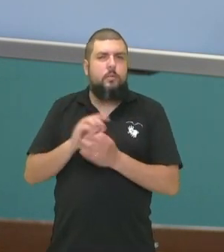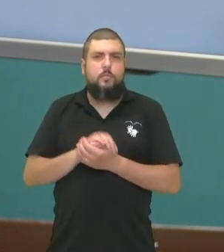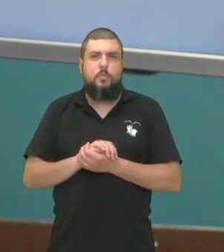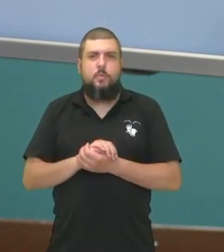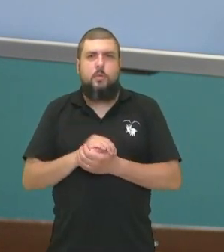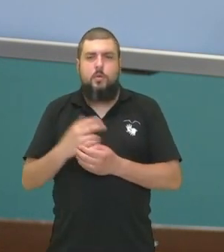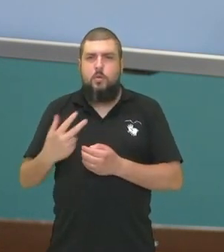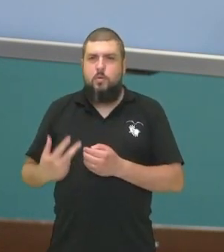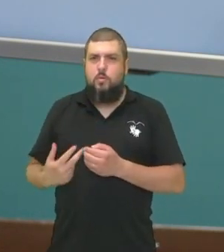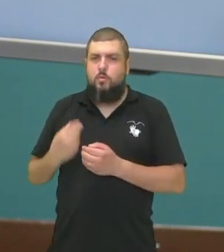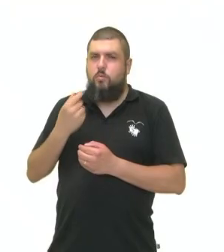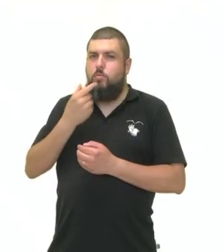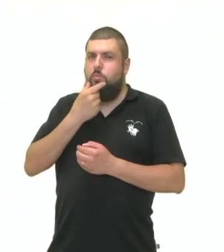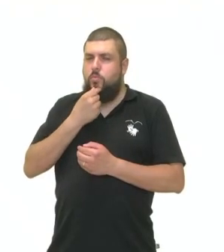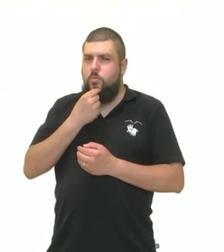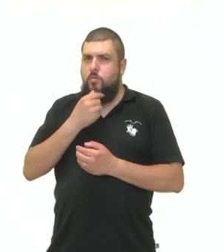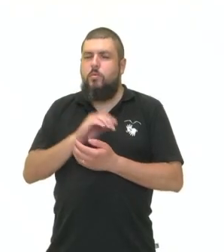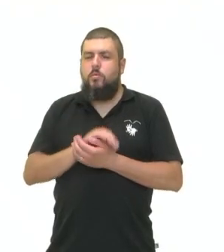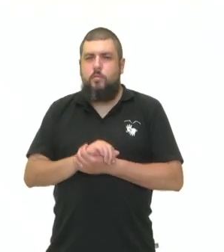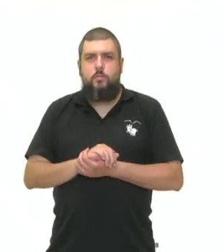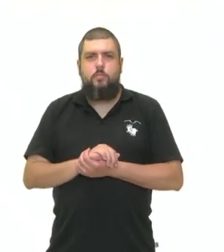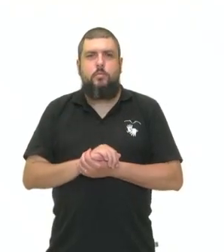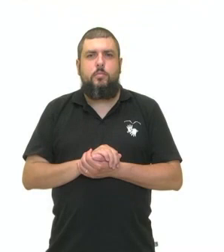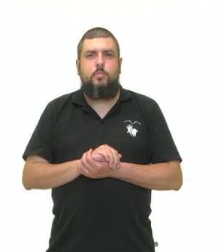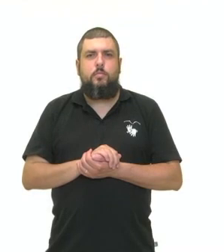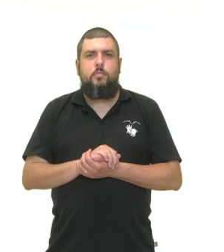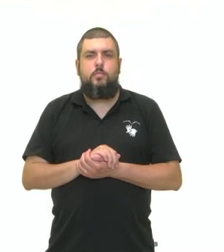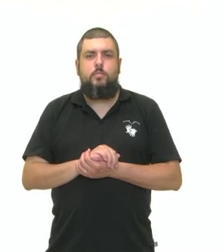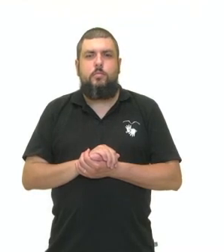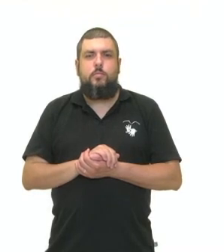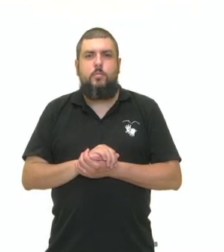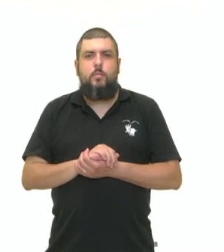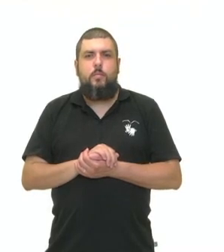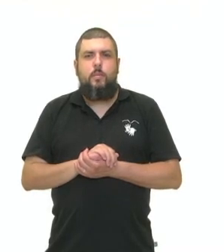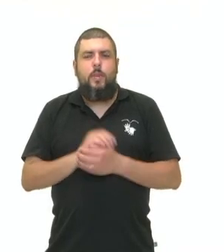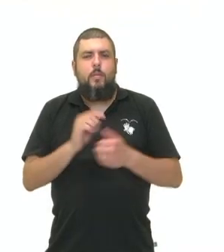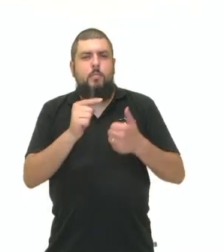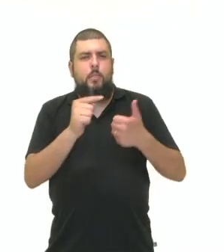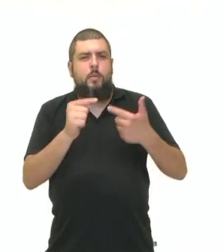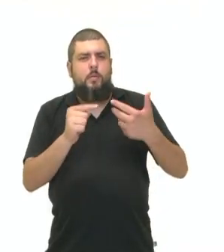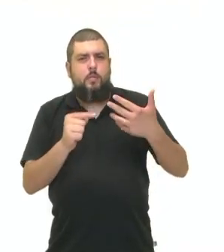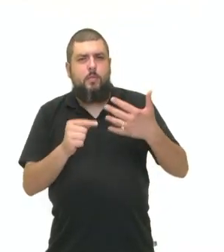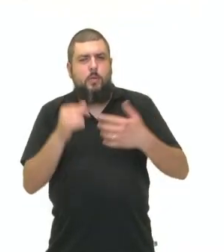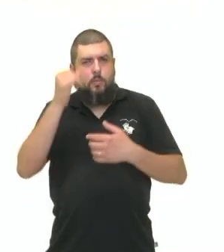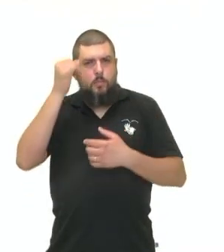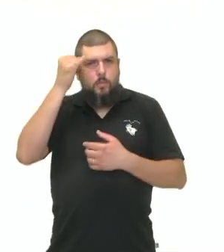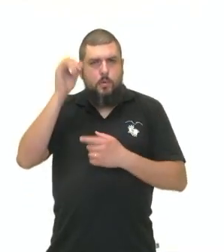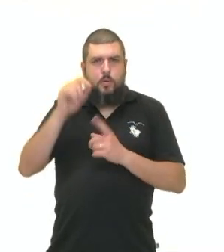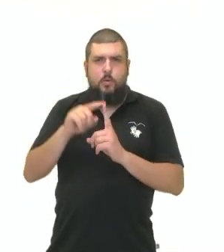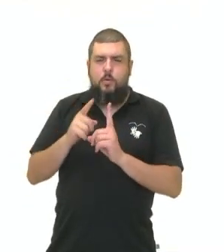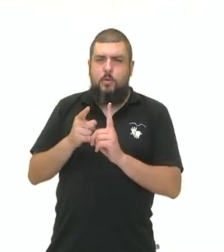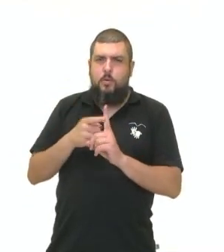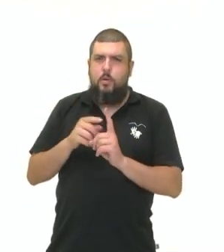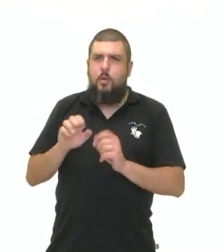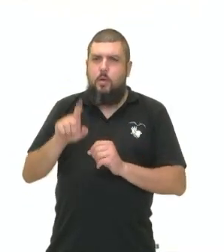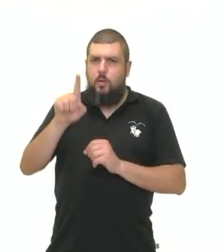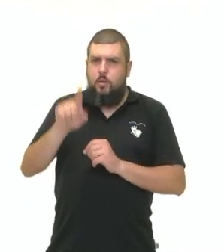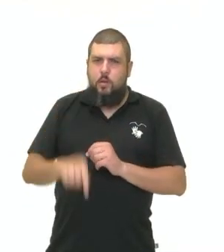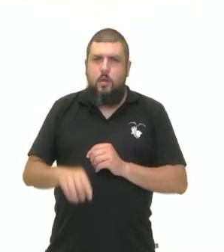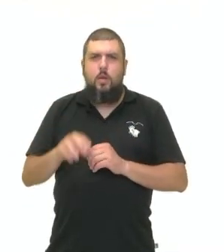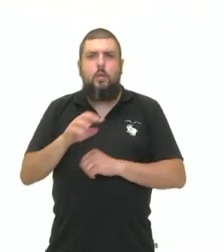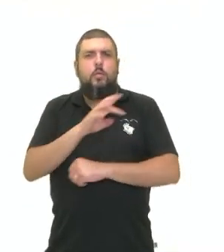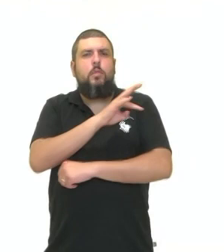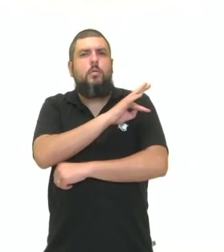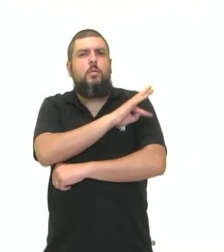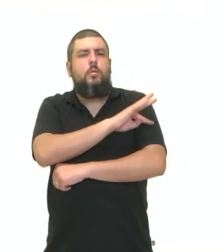homem? Bom, os métodos anticoncepcionais são técnicas que foram desenvolvidas pela humanidade para